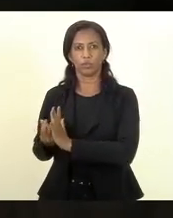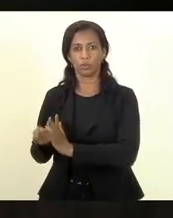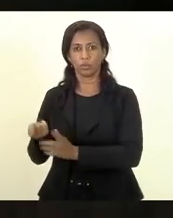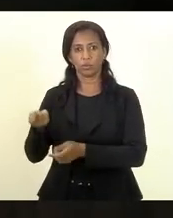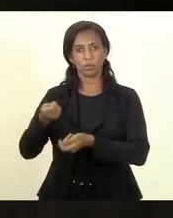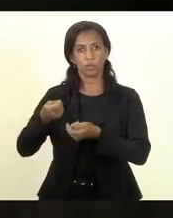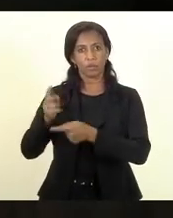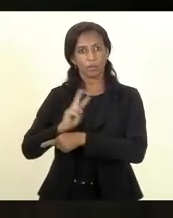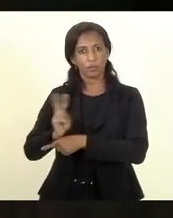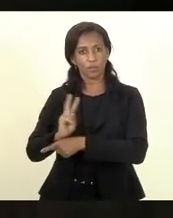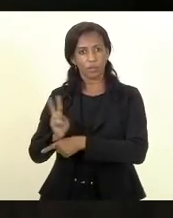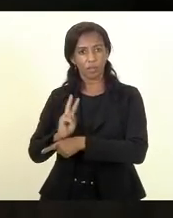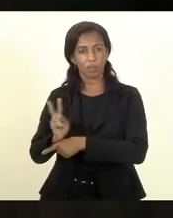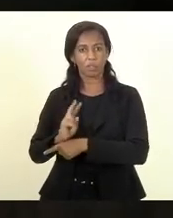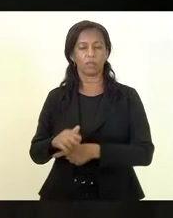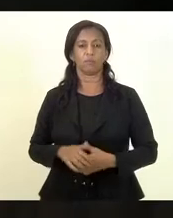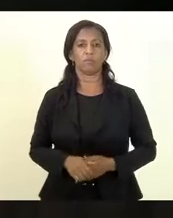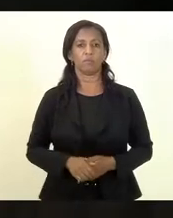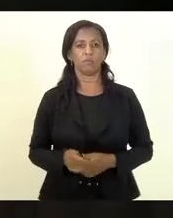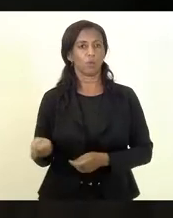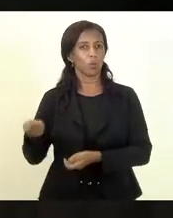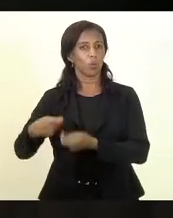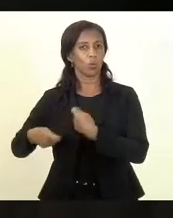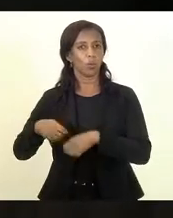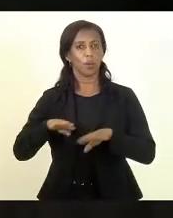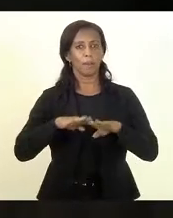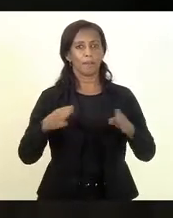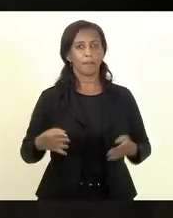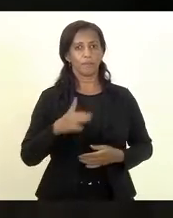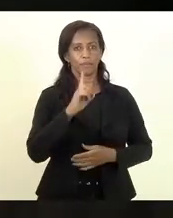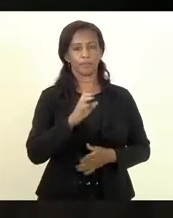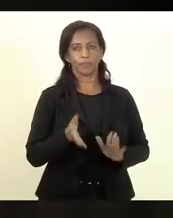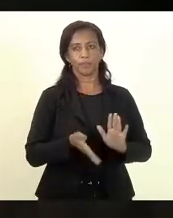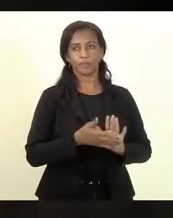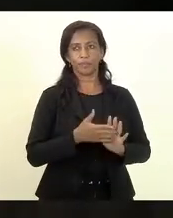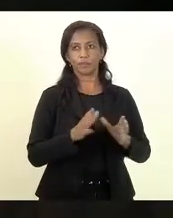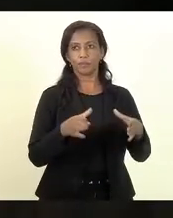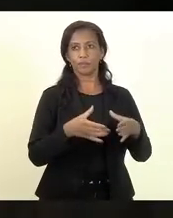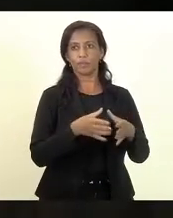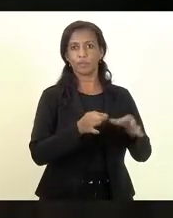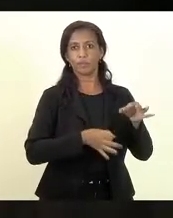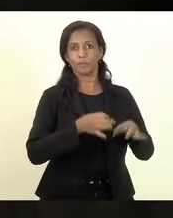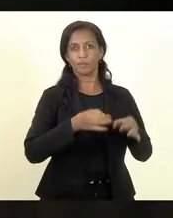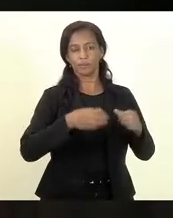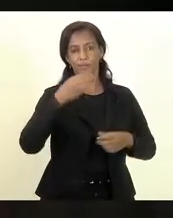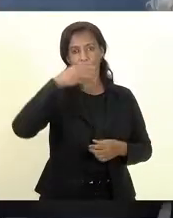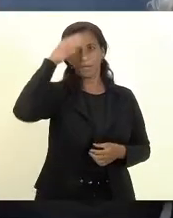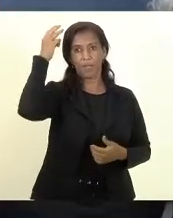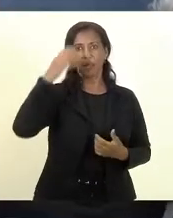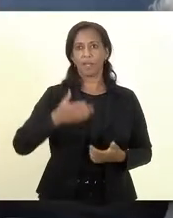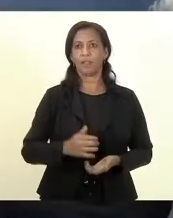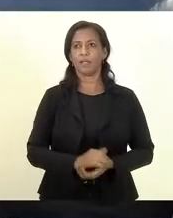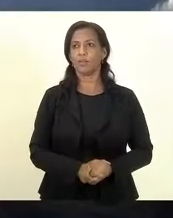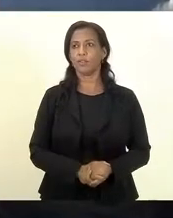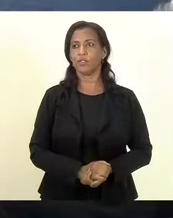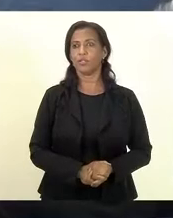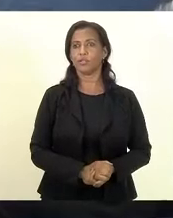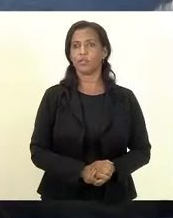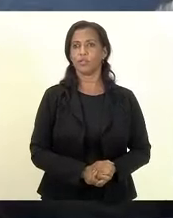Finanças, Fiscalização Financeira e Controle e da Mesa Diretora. Para emitir parecer pela Comissão de Constituição e Justiça, deputado Márcio Pacheco.